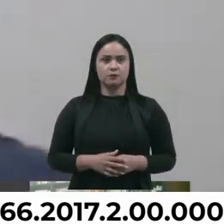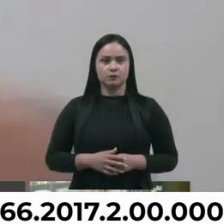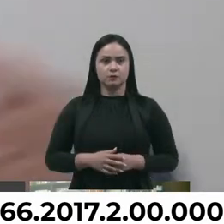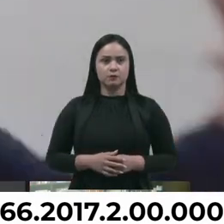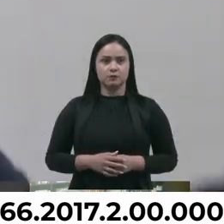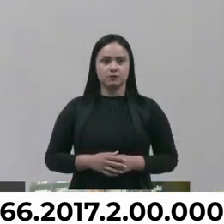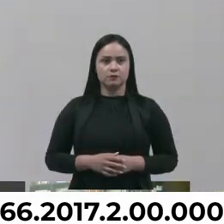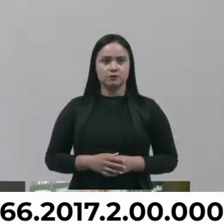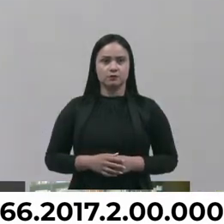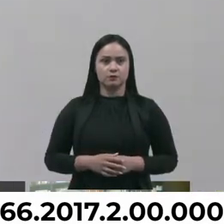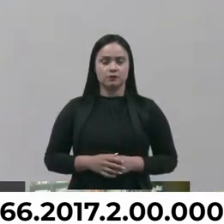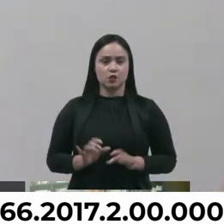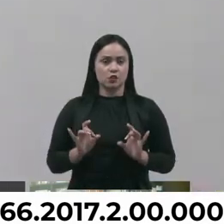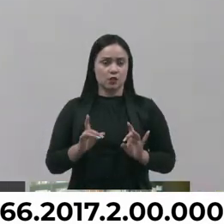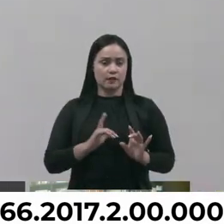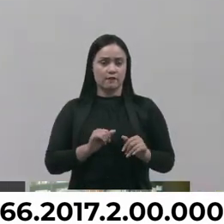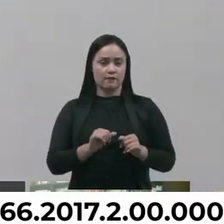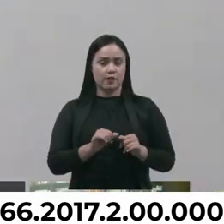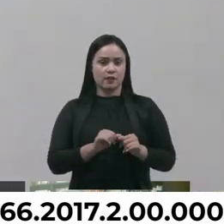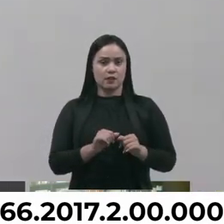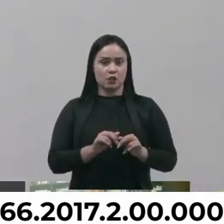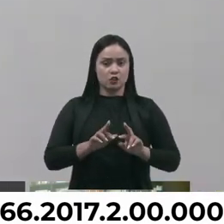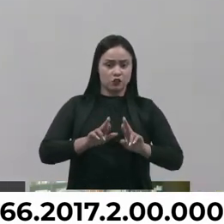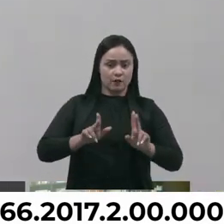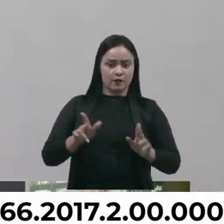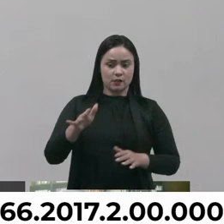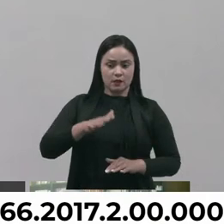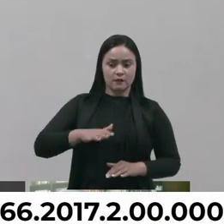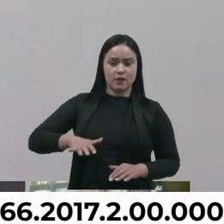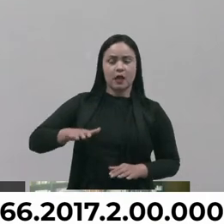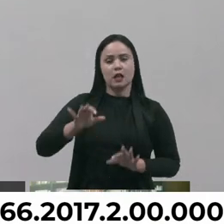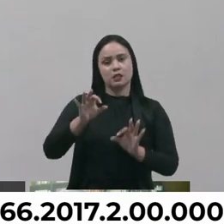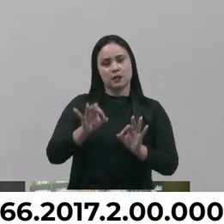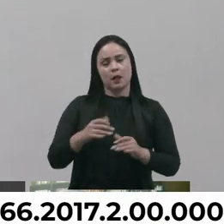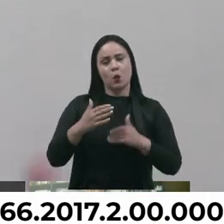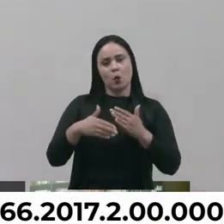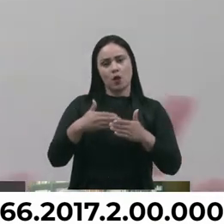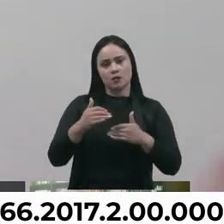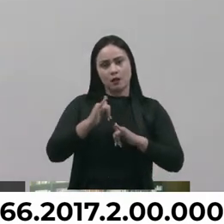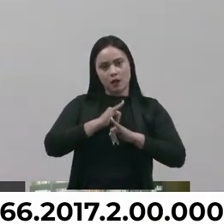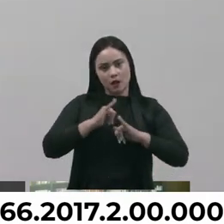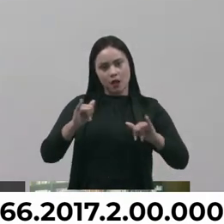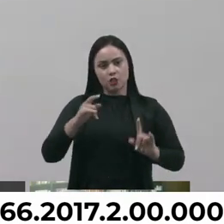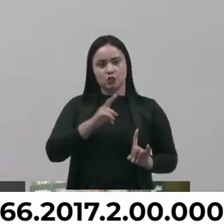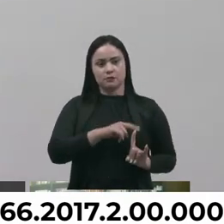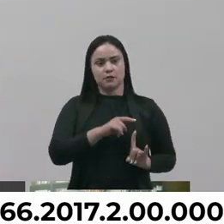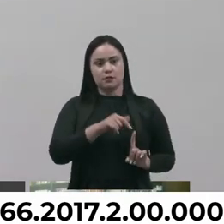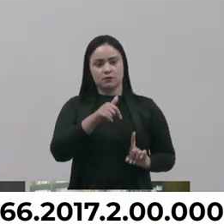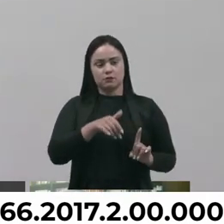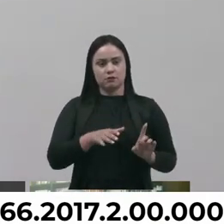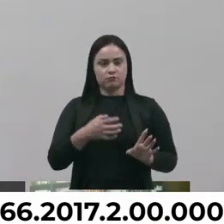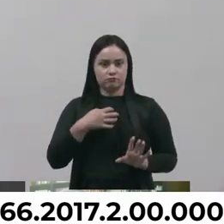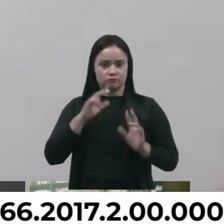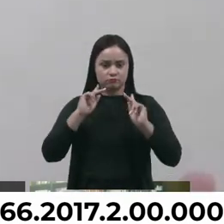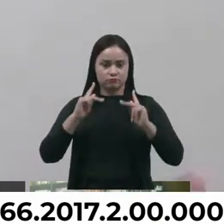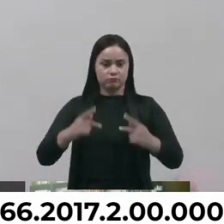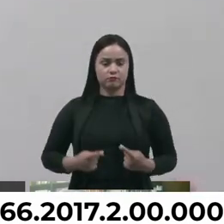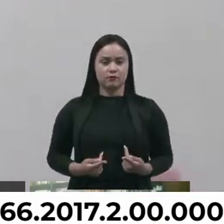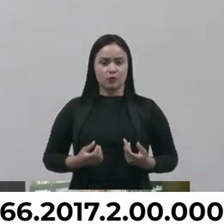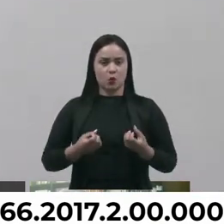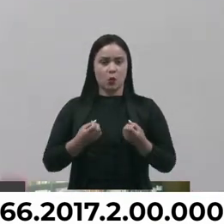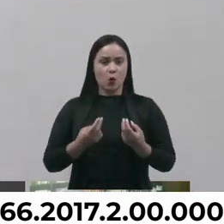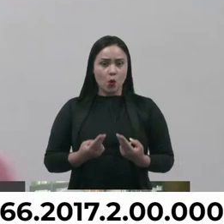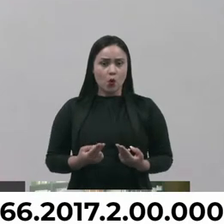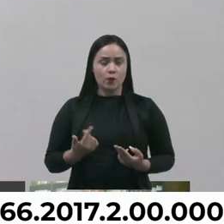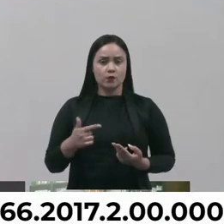só deita efeito nas demais esferas exatamente quando ela declara a atipicidade da conduta ou não ser